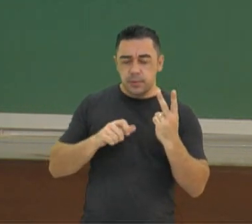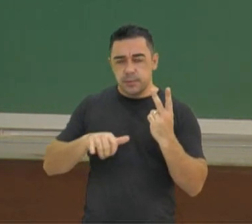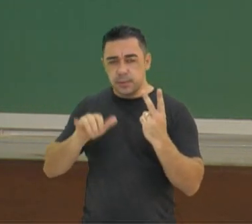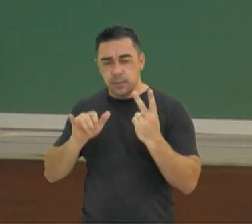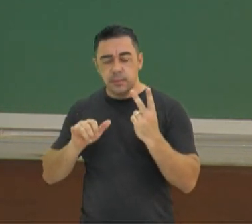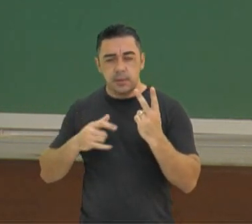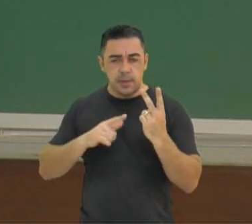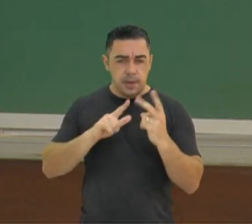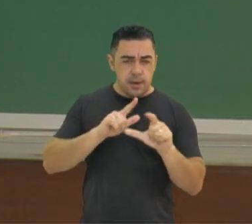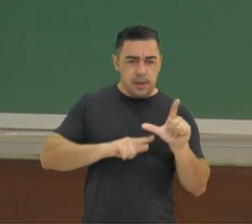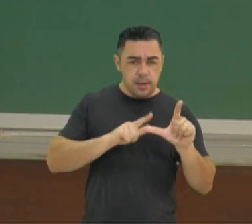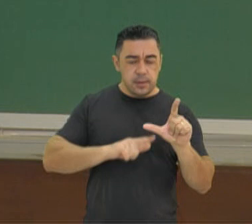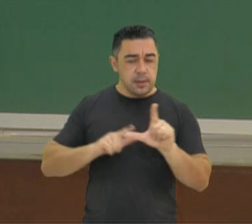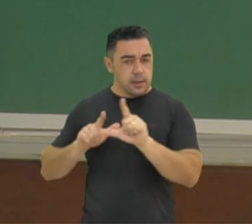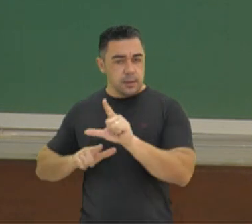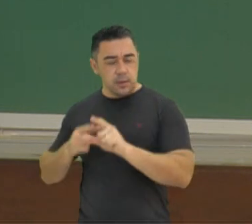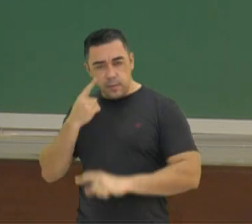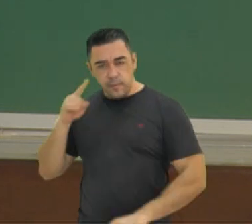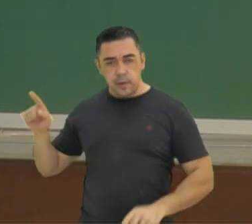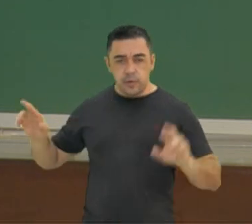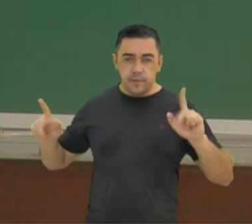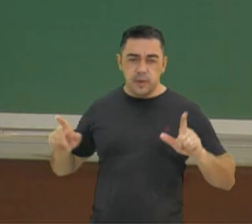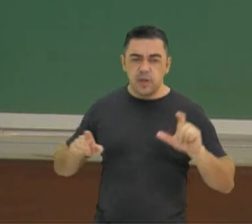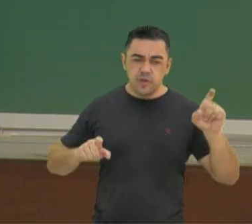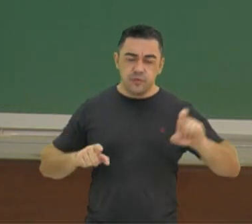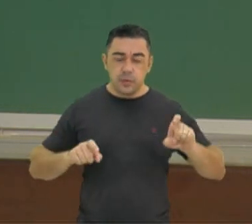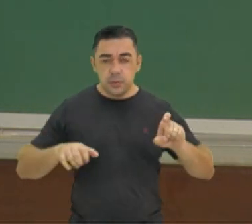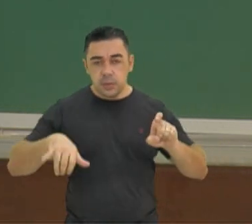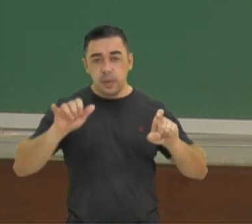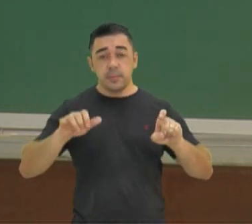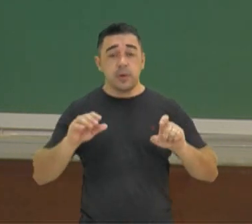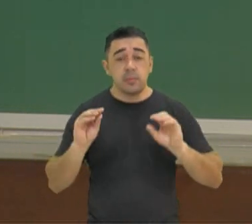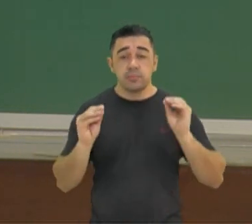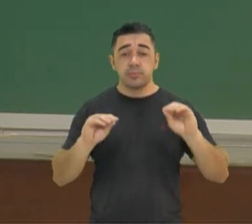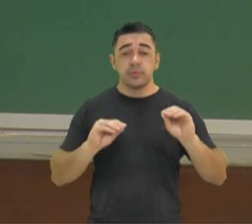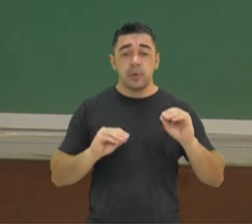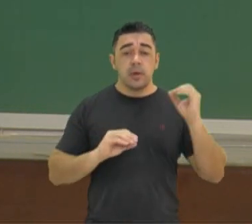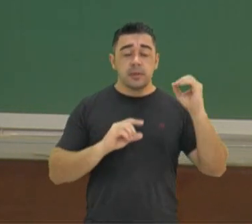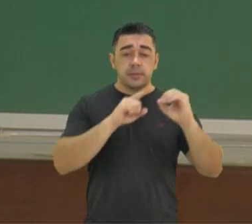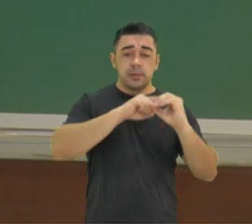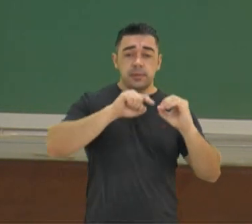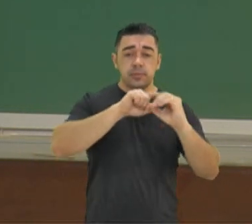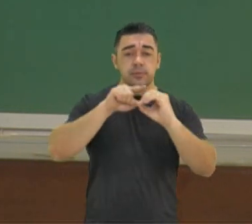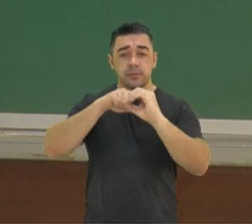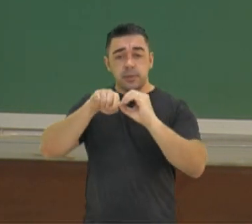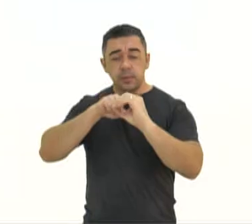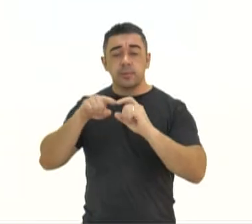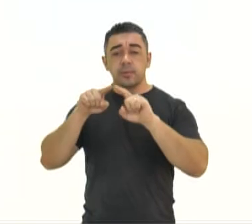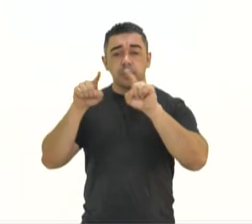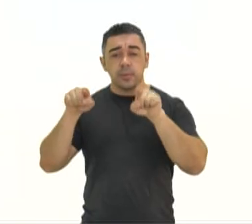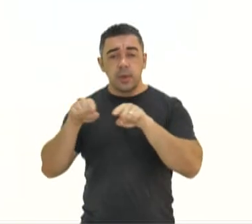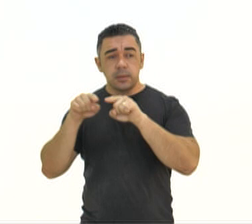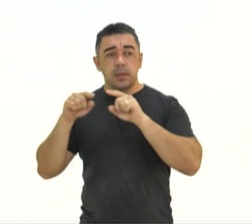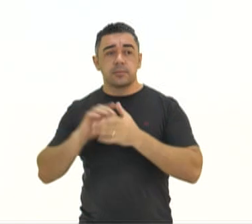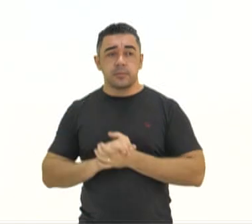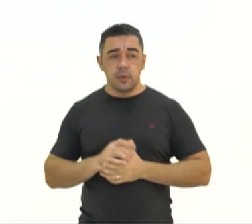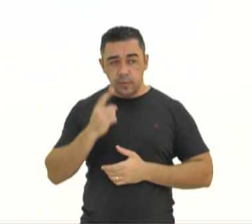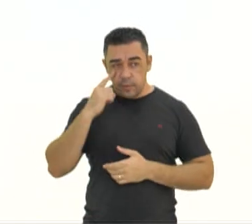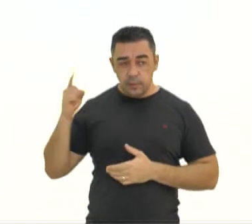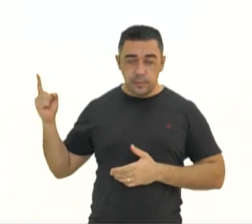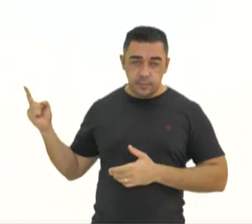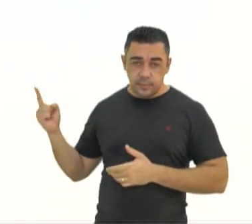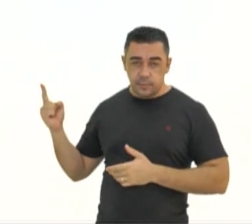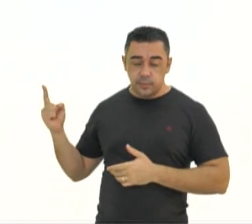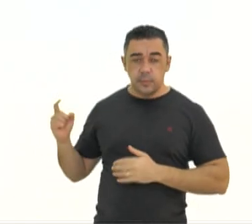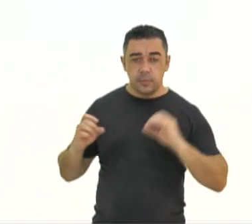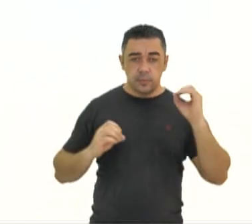maneira diferente, eu estou relembrando. No lugar de x e y, eu acrescentei figuras. Então eu tenho aqui ó, um círculo azul, mais